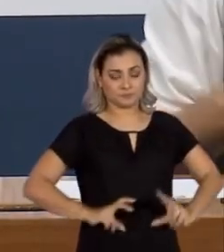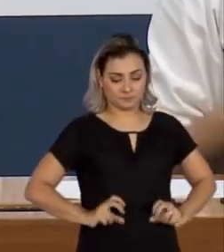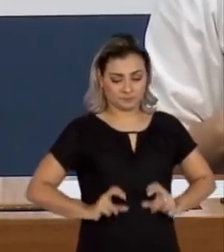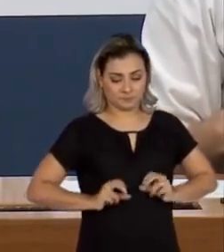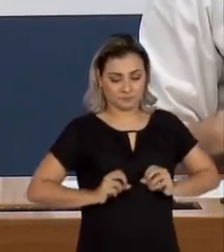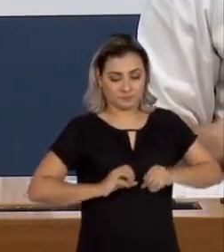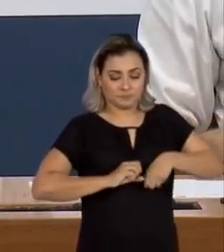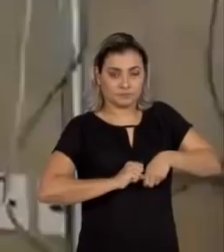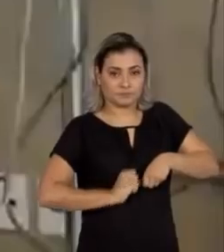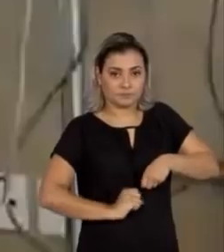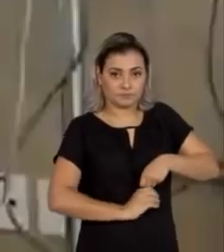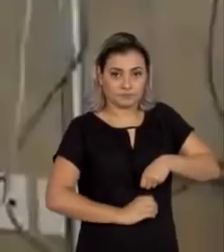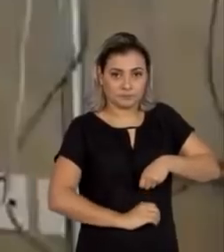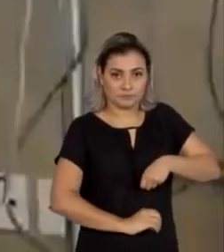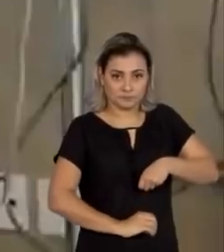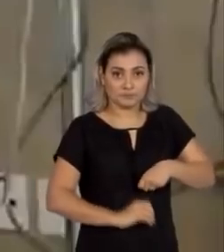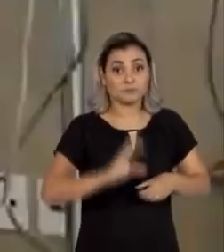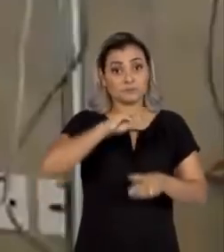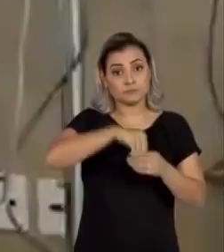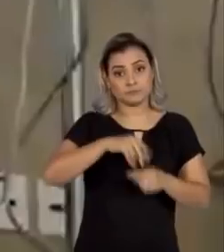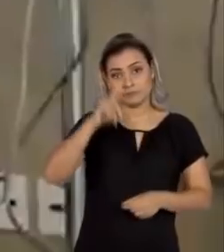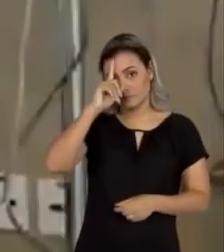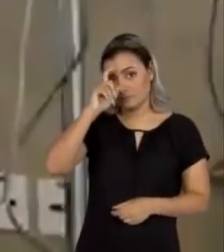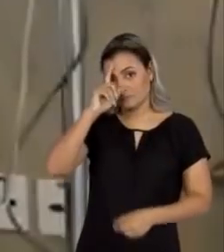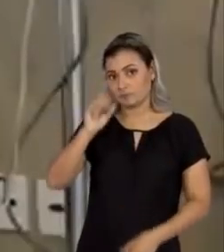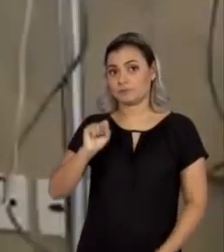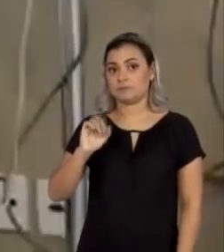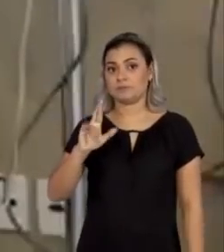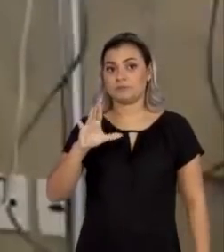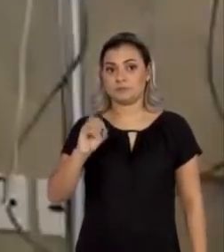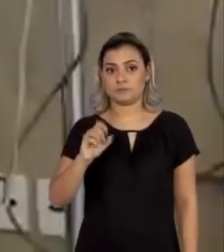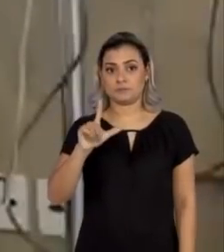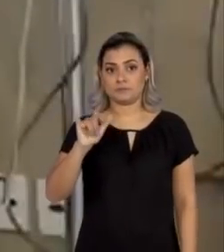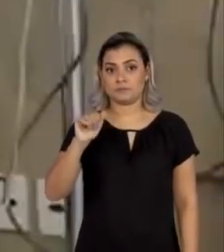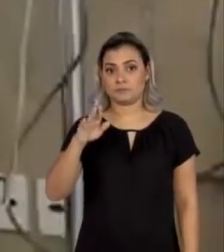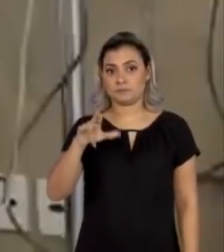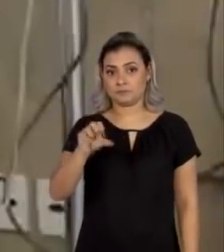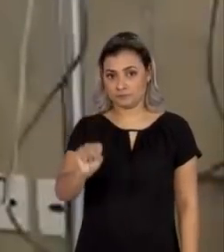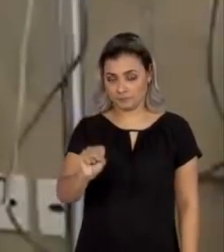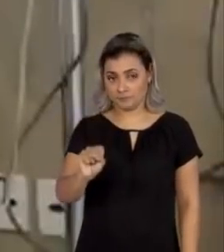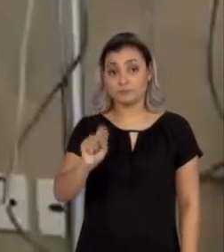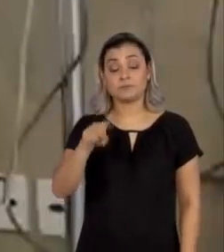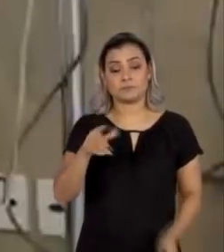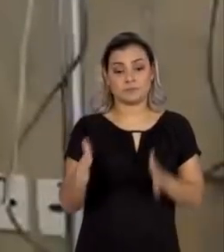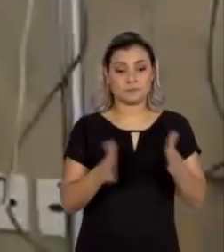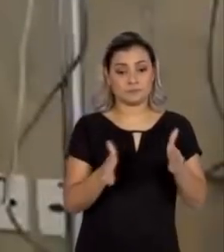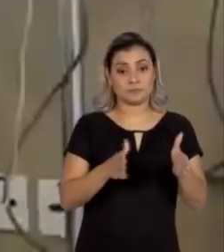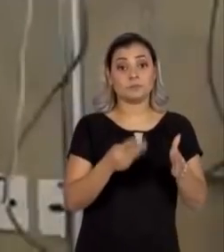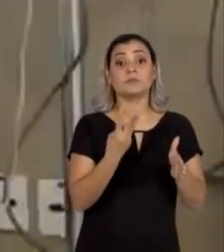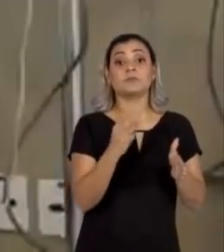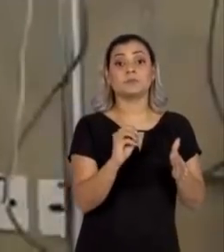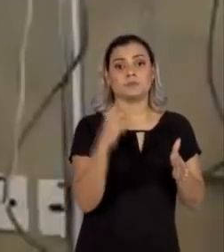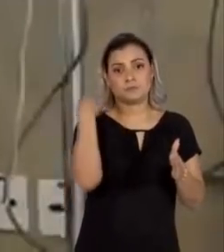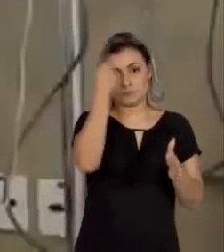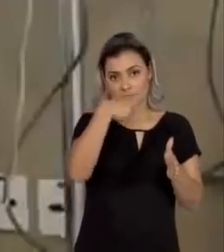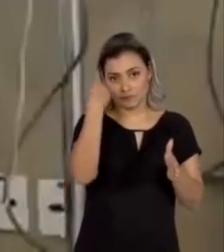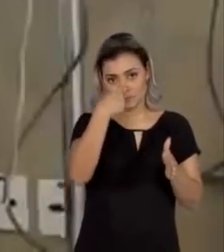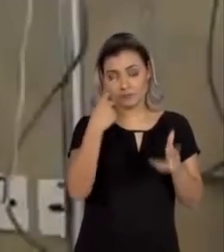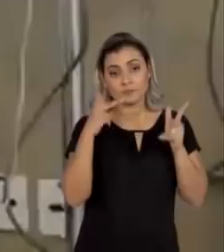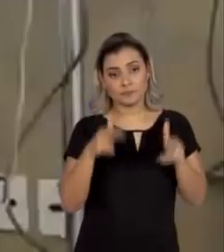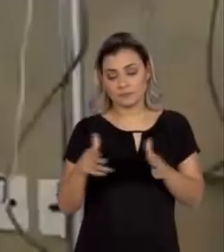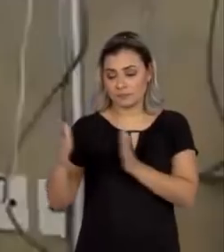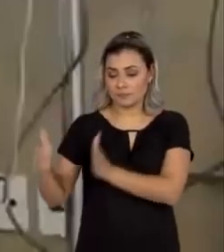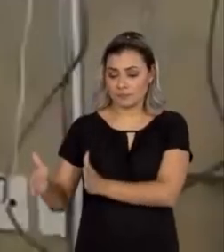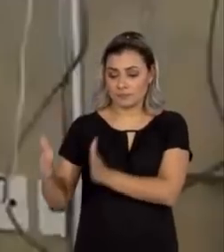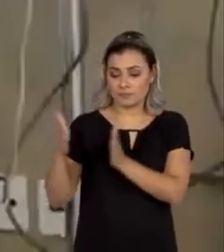no sistema digestivo, no Hospital Sírio-Libanês. Este ciclo do tratamento terá duração de 30 horas, assim como os